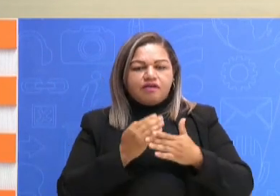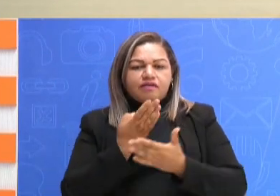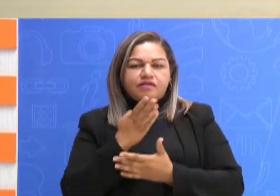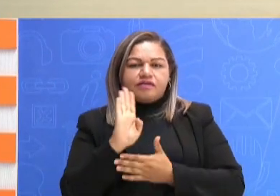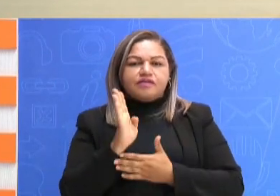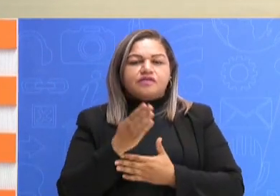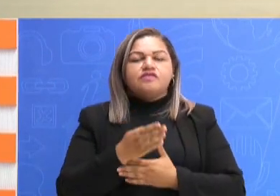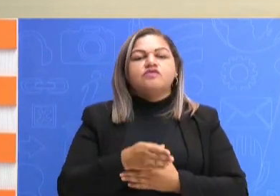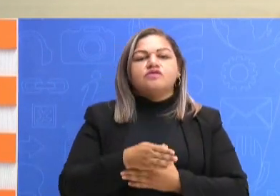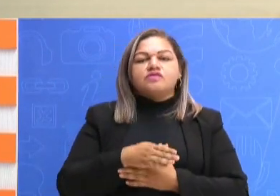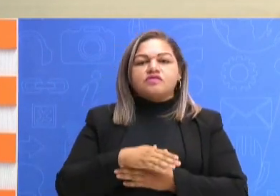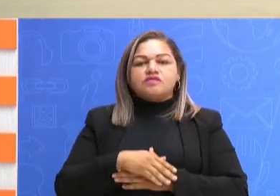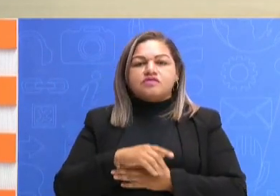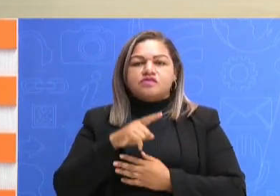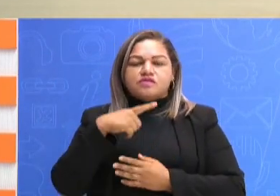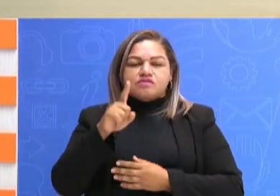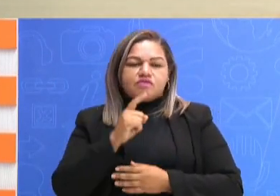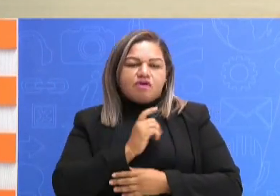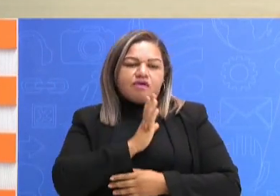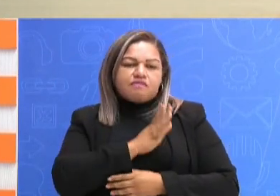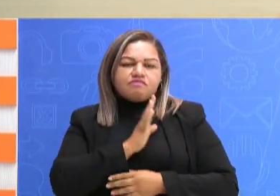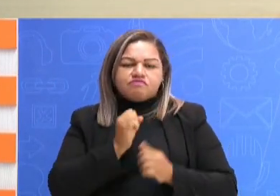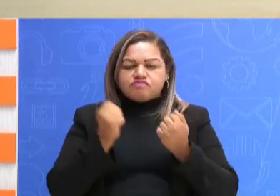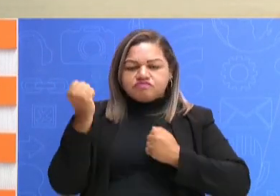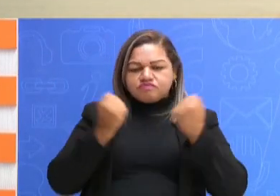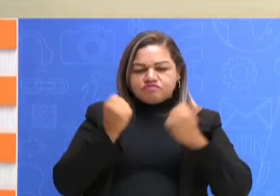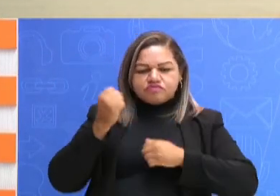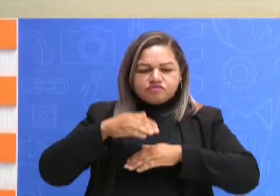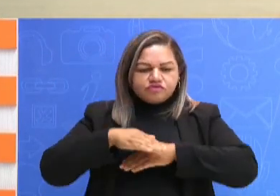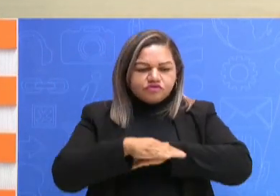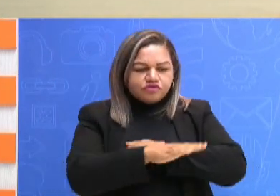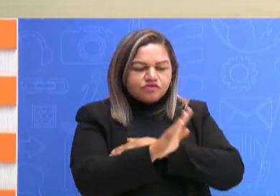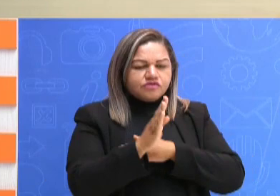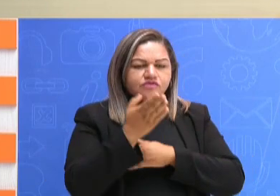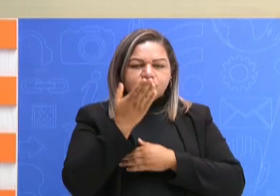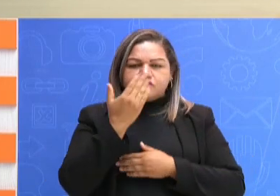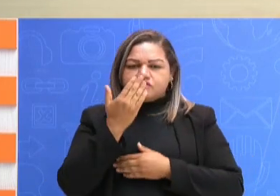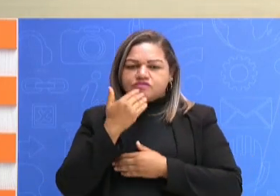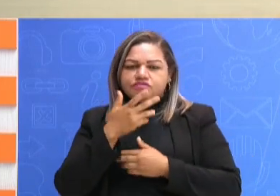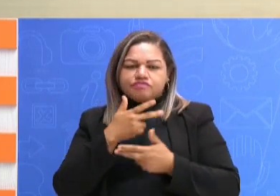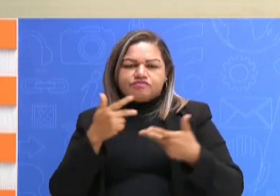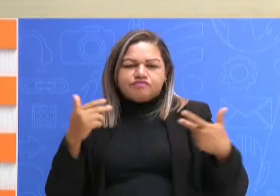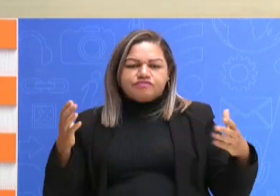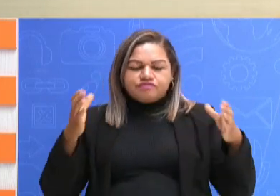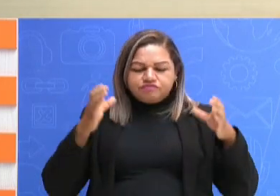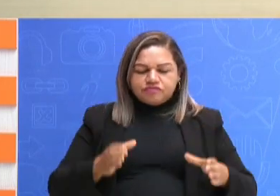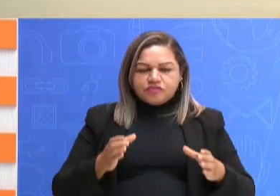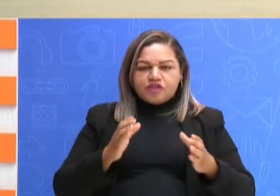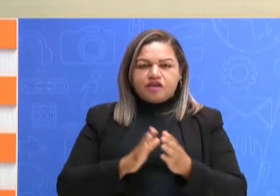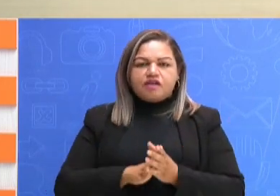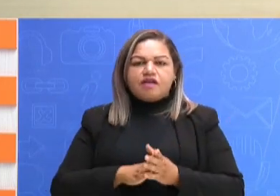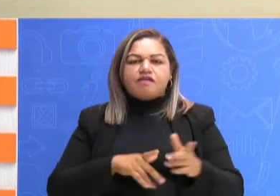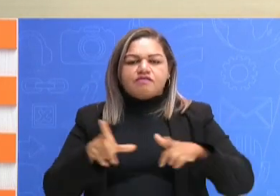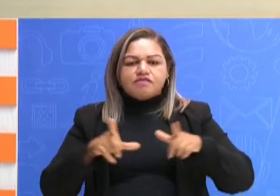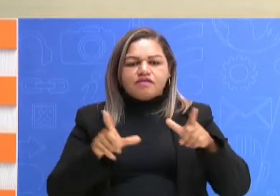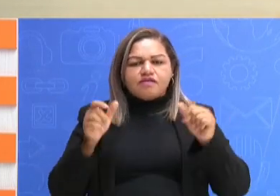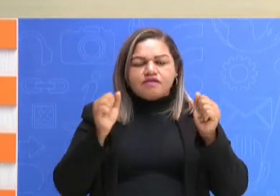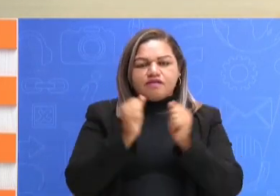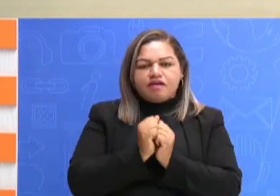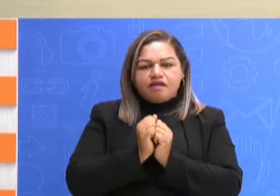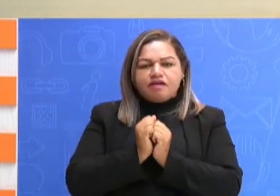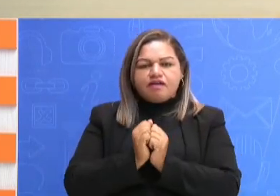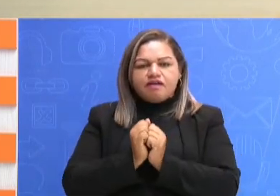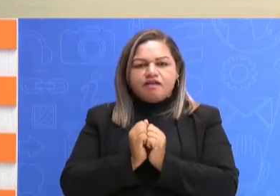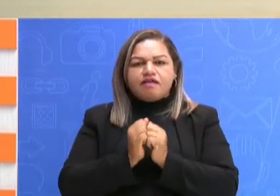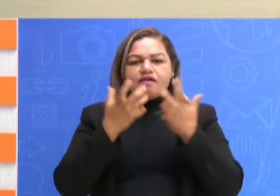início da sugestão, mandou ambulância, mandou asfalto, mandou cesta básica. O Zé Gentil trabalhou como um deputado deve trabalhar, aprovando as